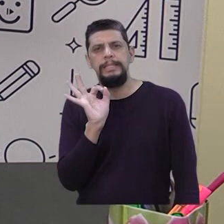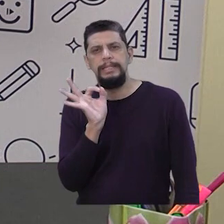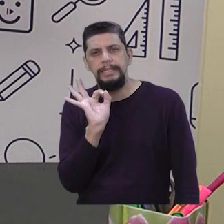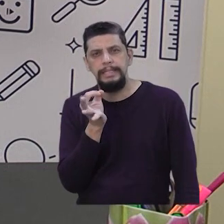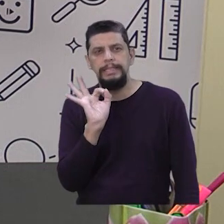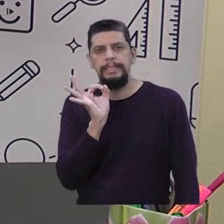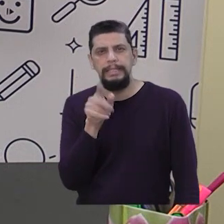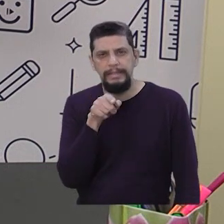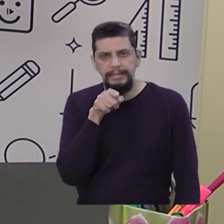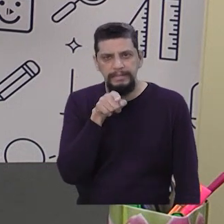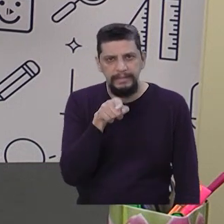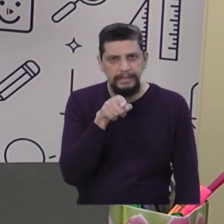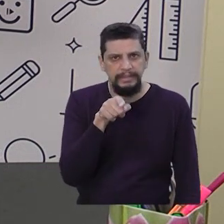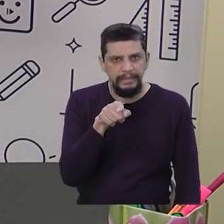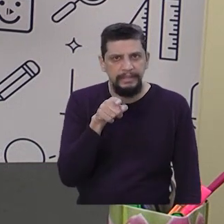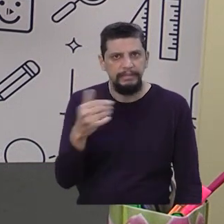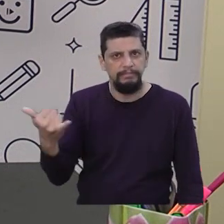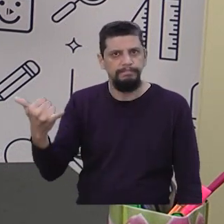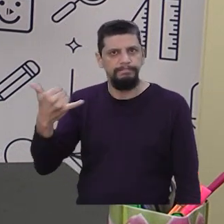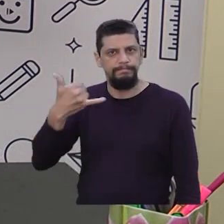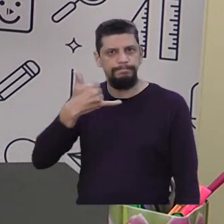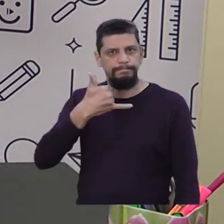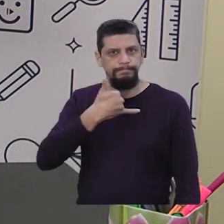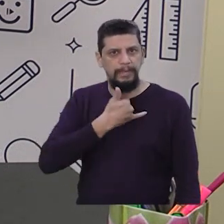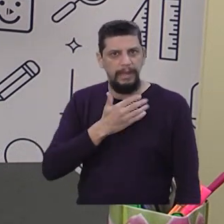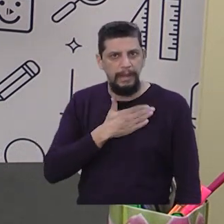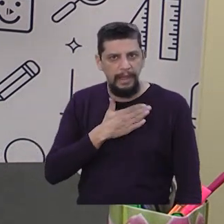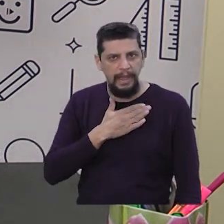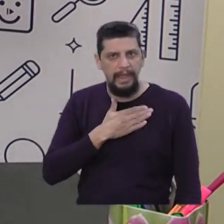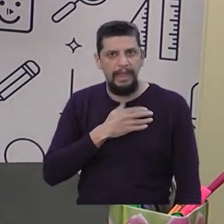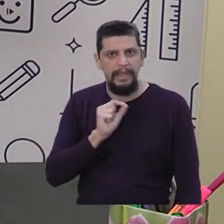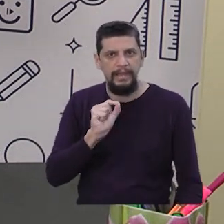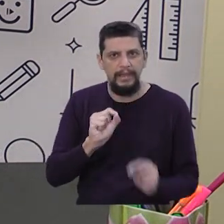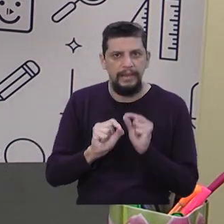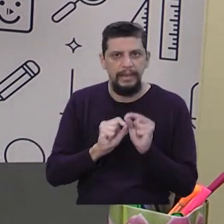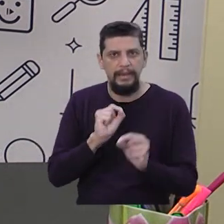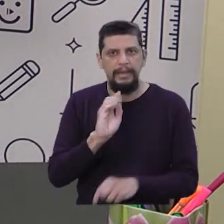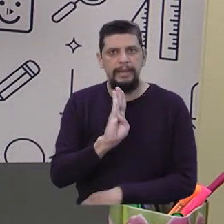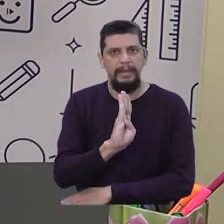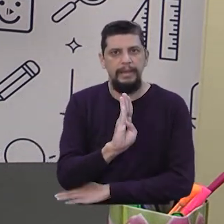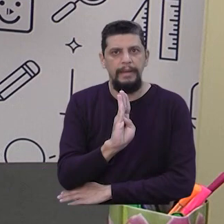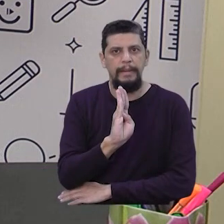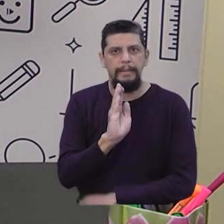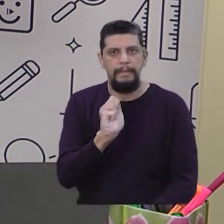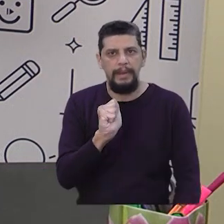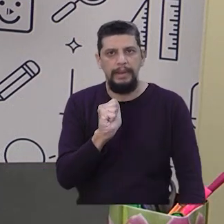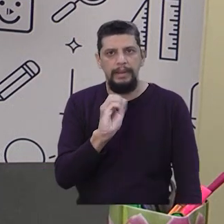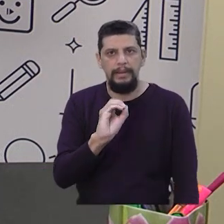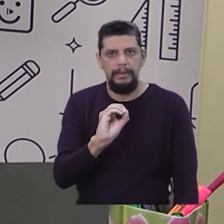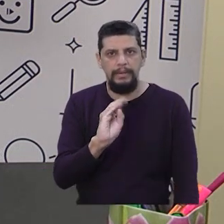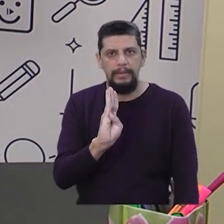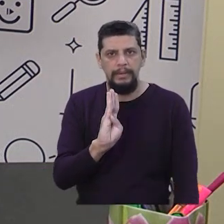Ah, vocês falaram para mim que era o baobá?